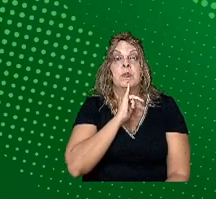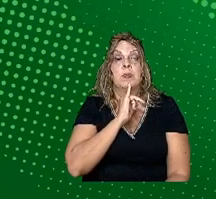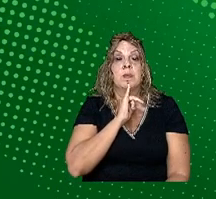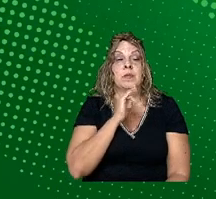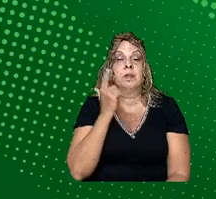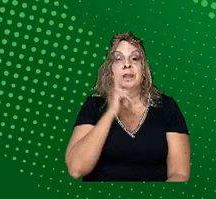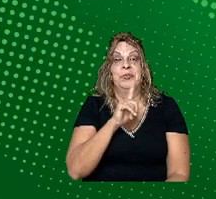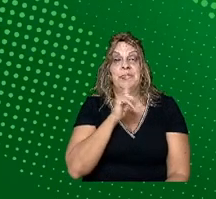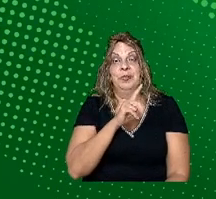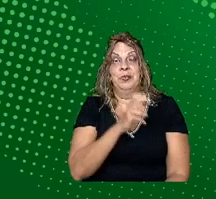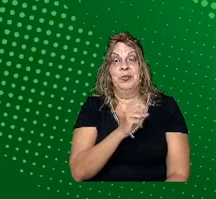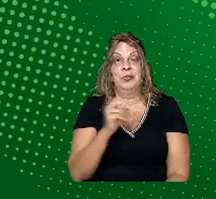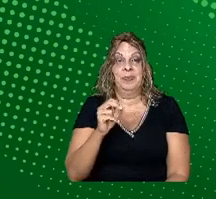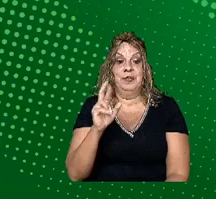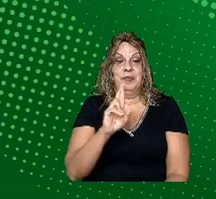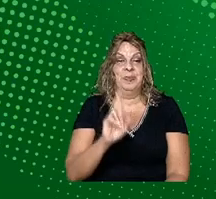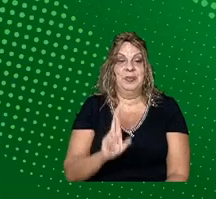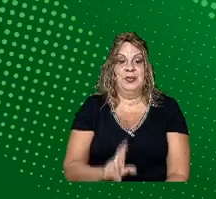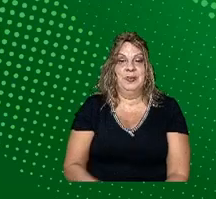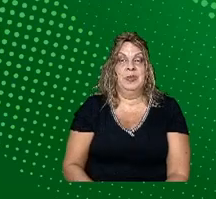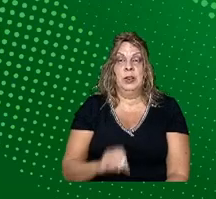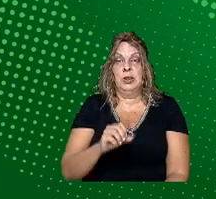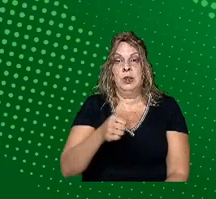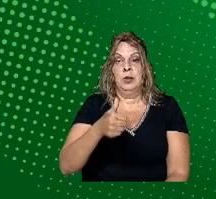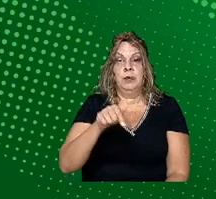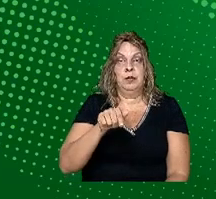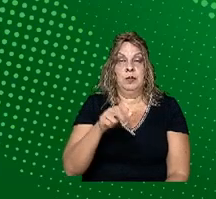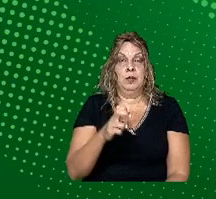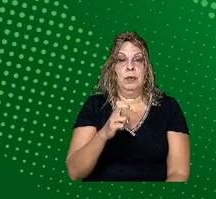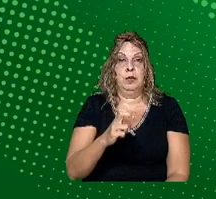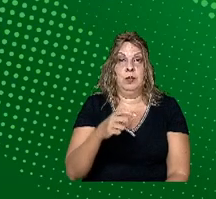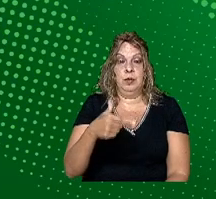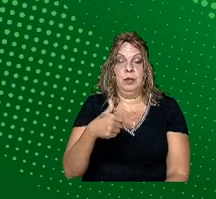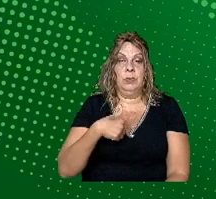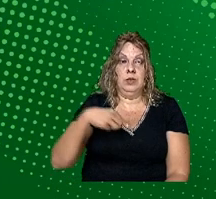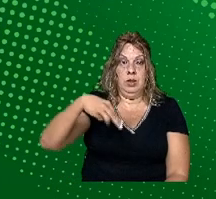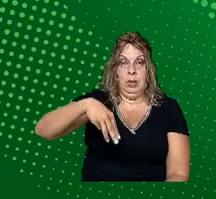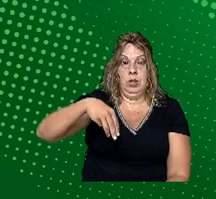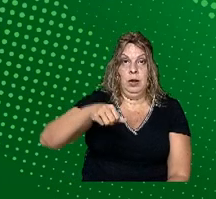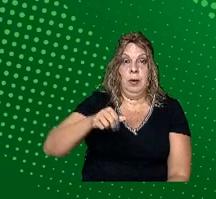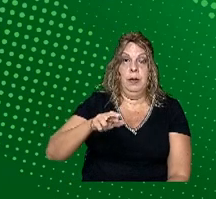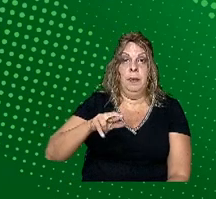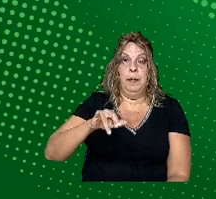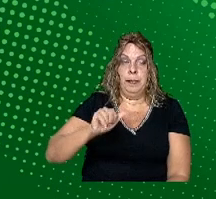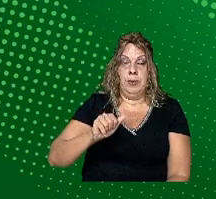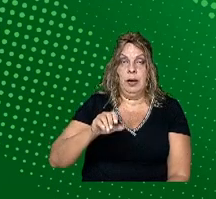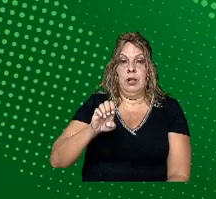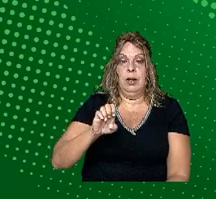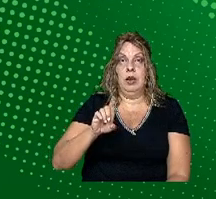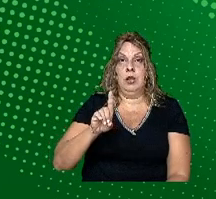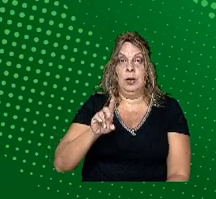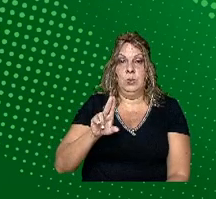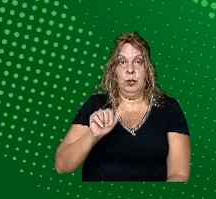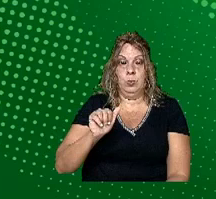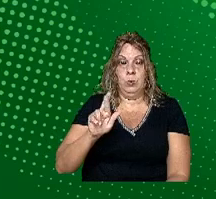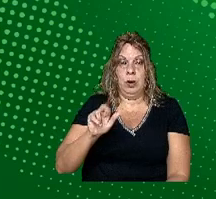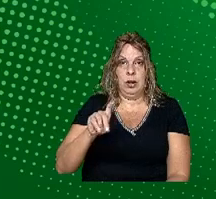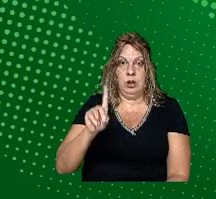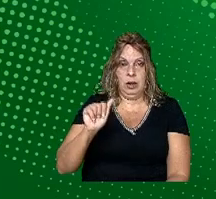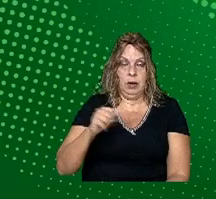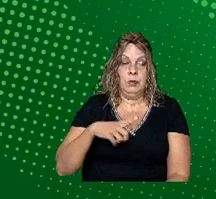Itabaiana e levou R$500. 017552, Maria Eduarda Mirelli Santos Sobral, é de